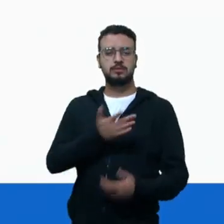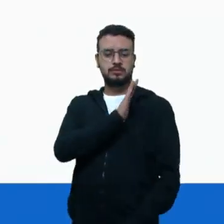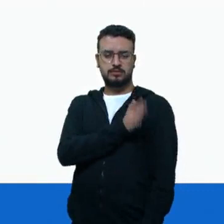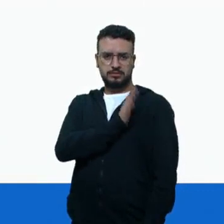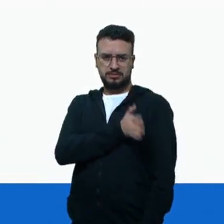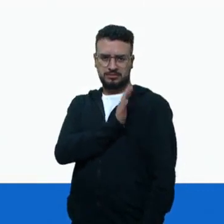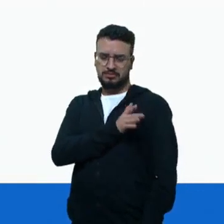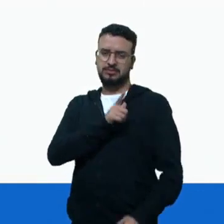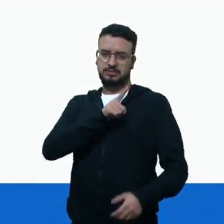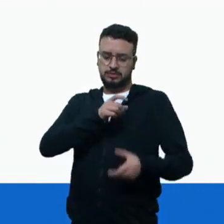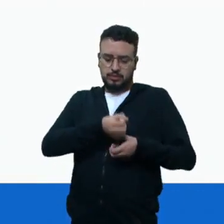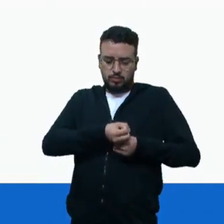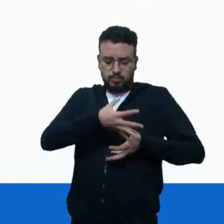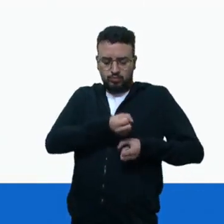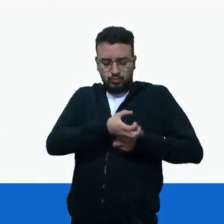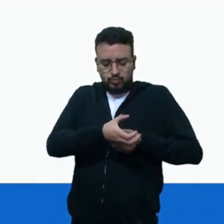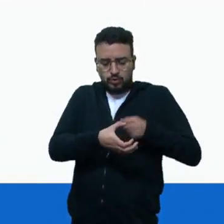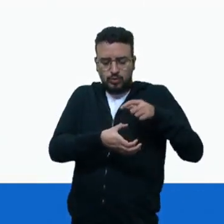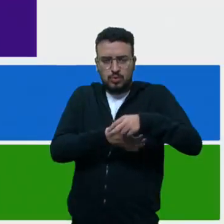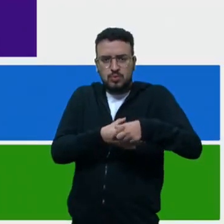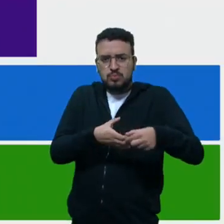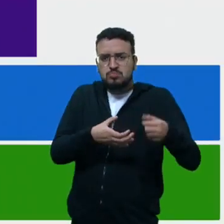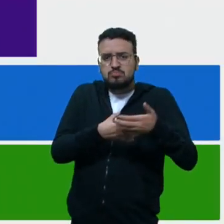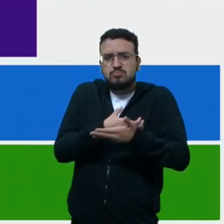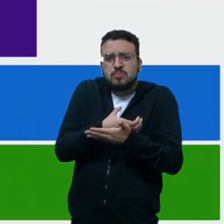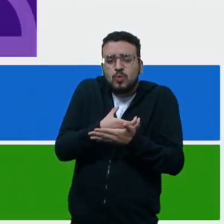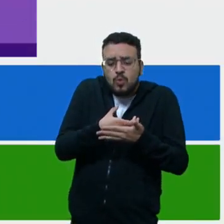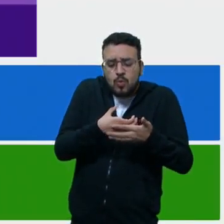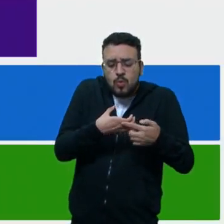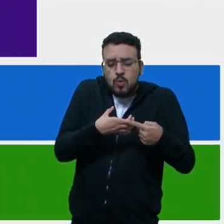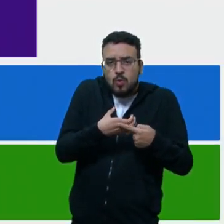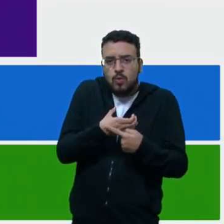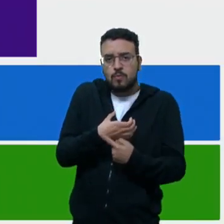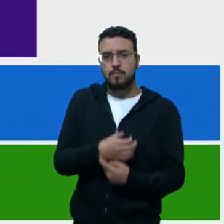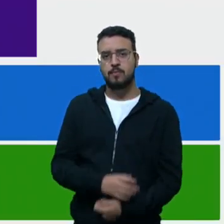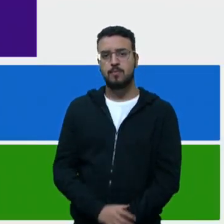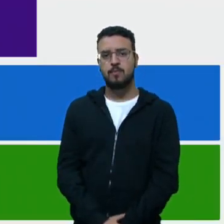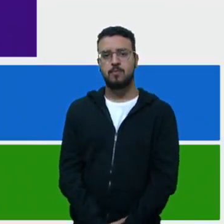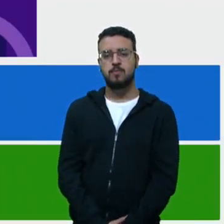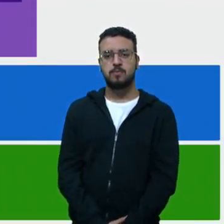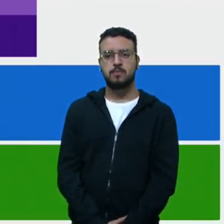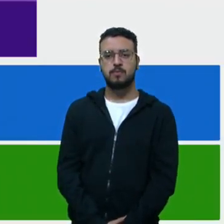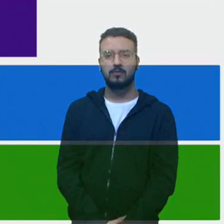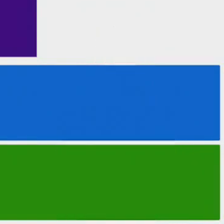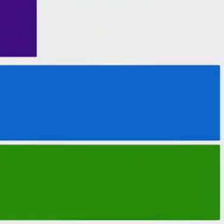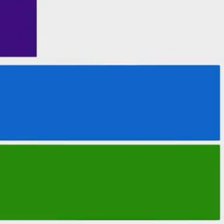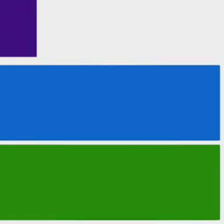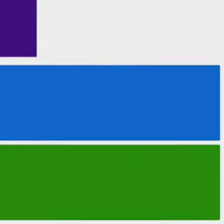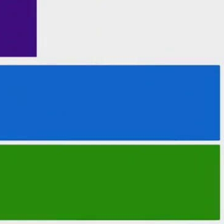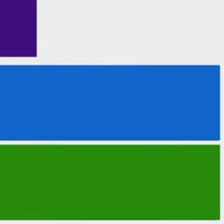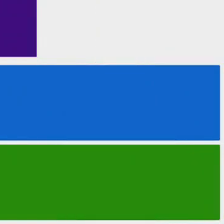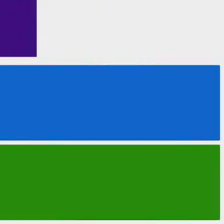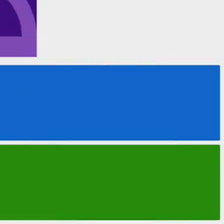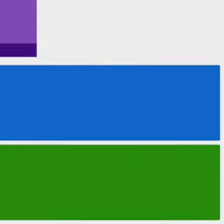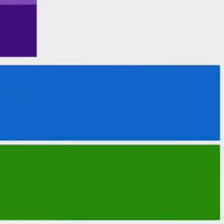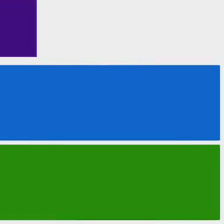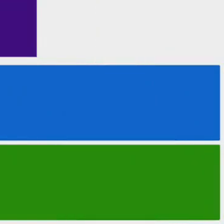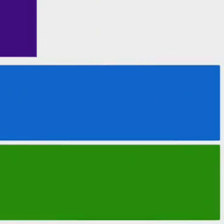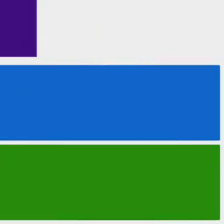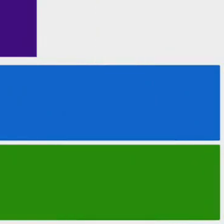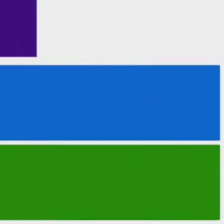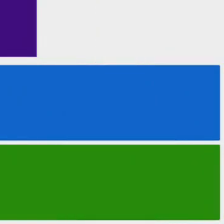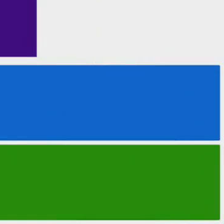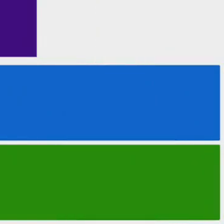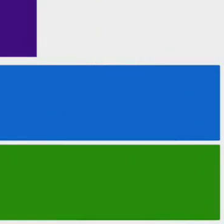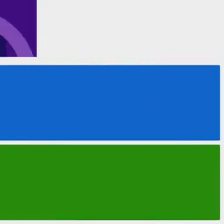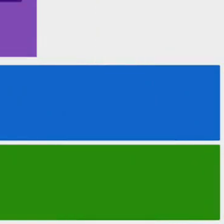Qual a camada do coração que atua como camada externa lubrificante? Tá aí a pergunta aqui em cima ainda, para quem não viu, né? Qual a camada do